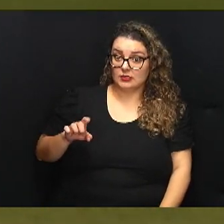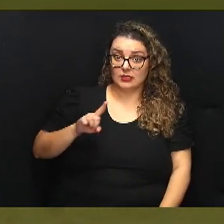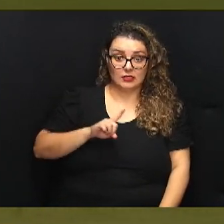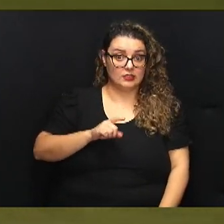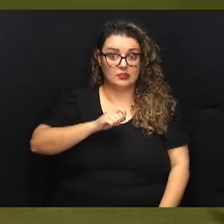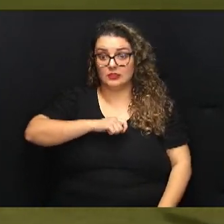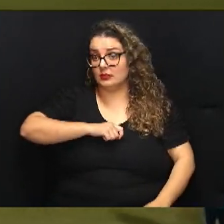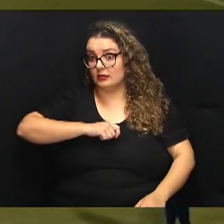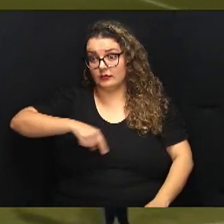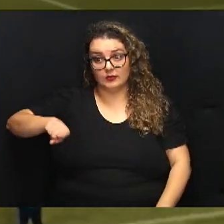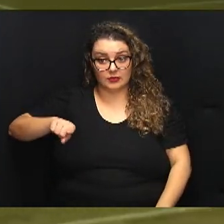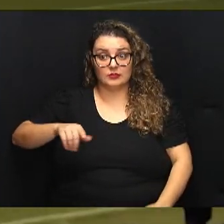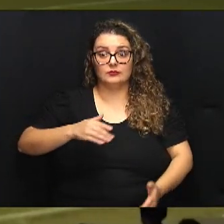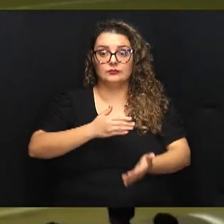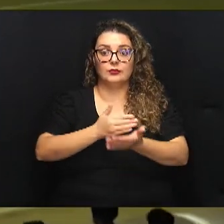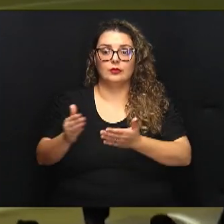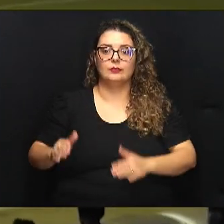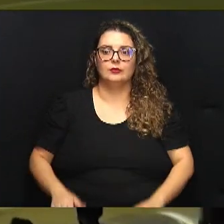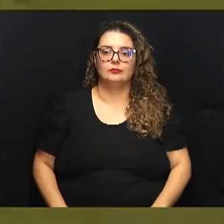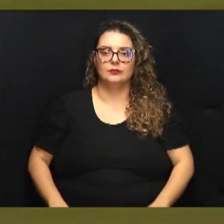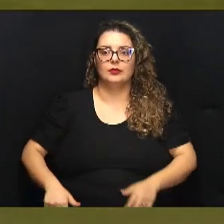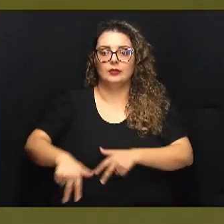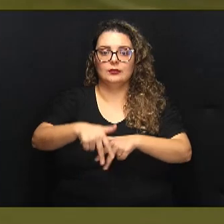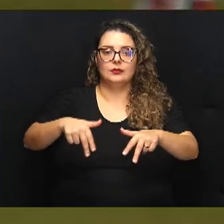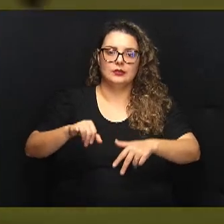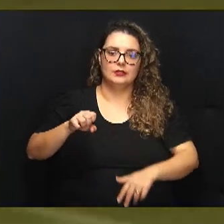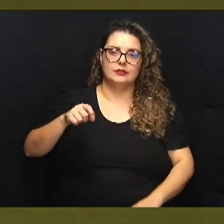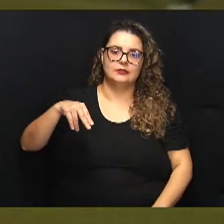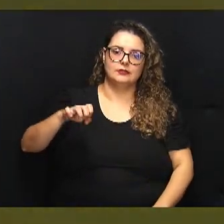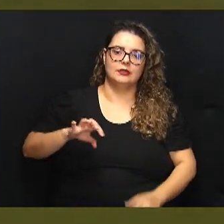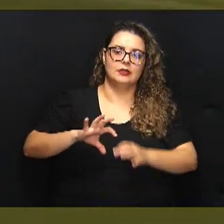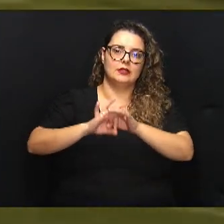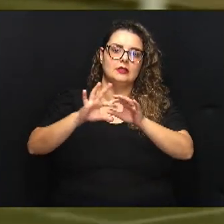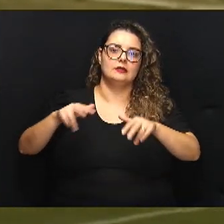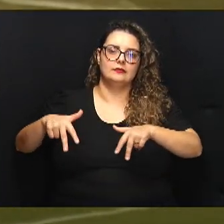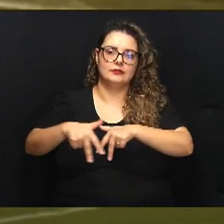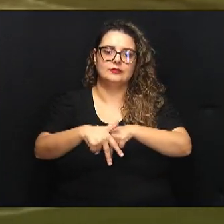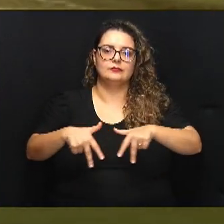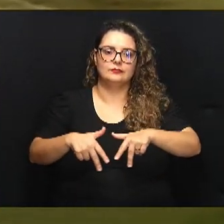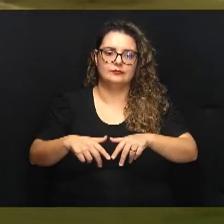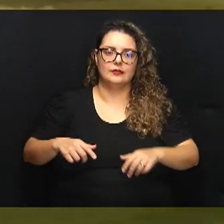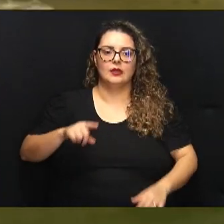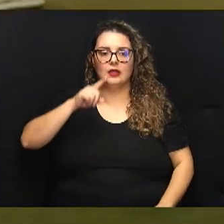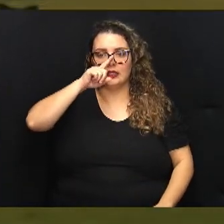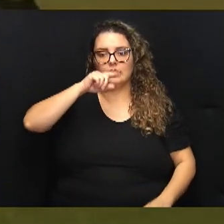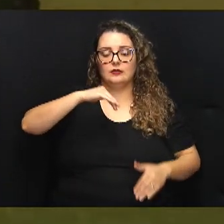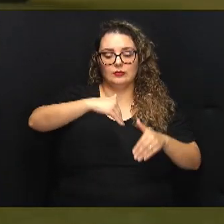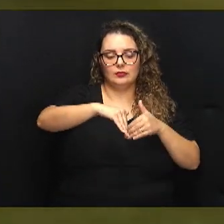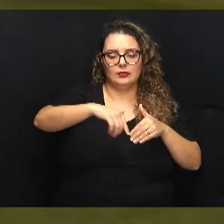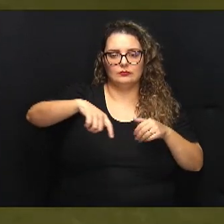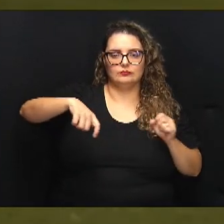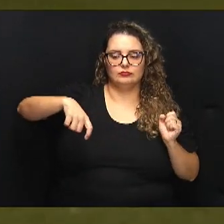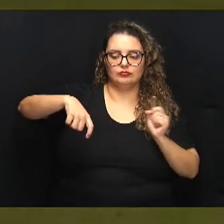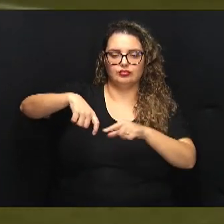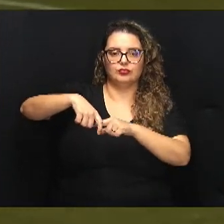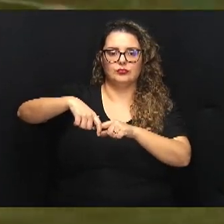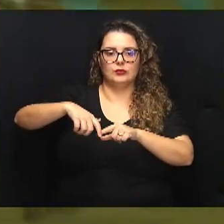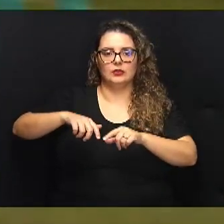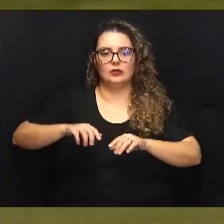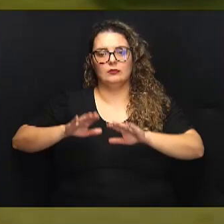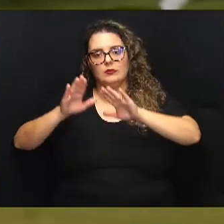expulso no começo da partida, driblou o Isaac, livre de marcação, arriscou do meio da rua, pegou o goleiro